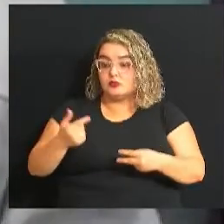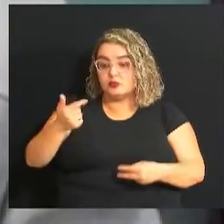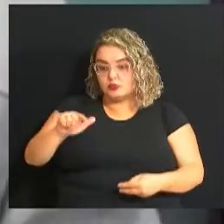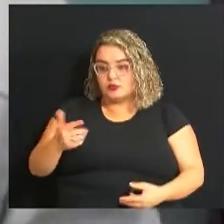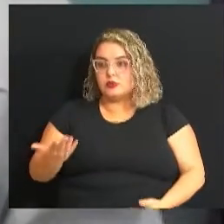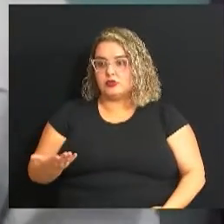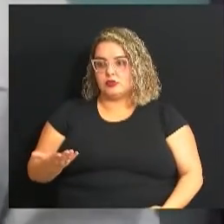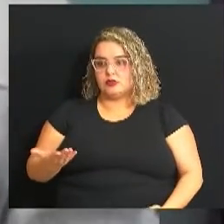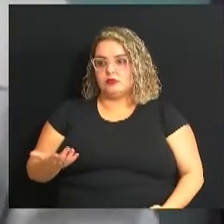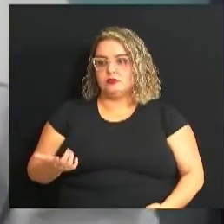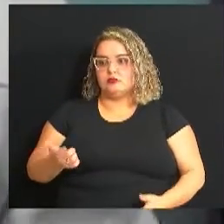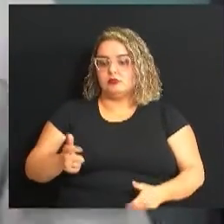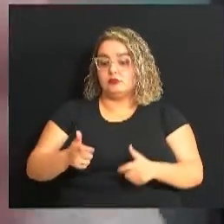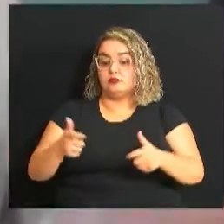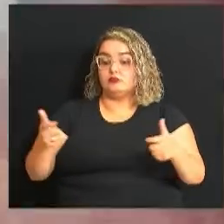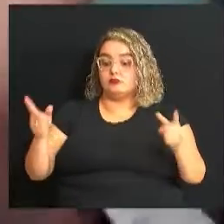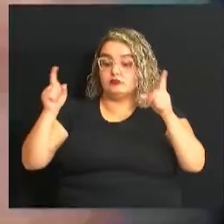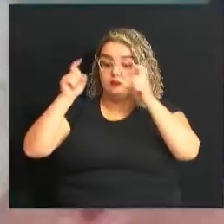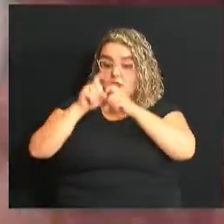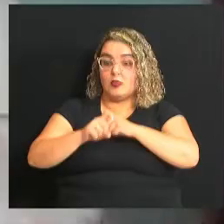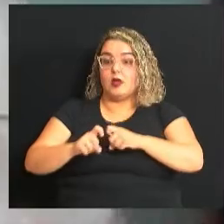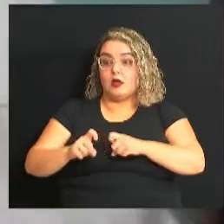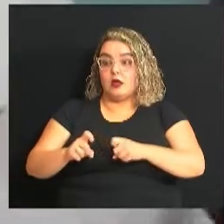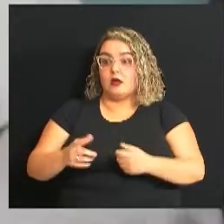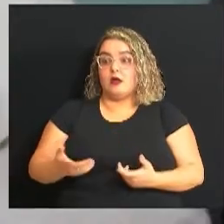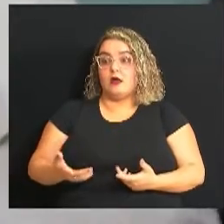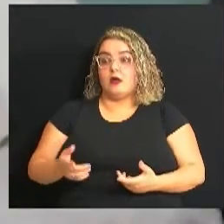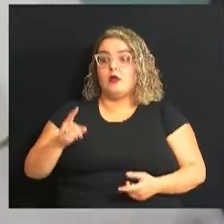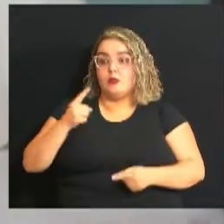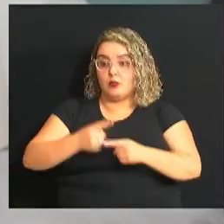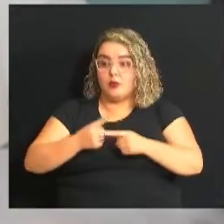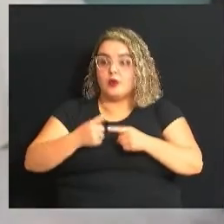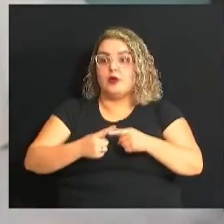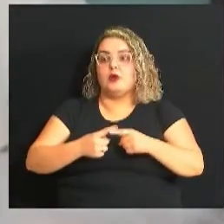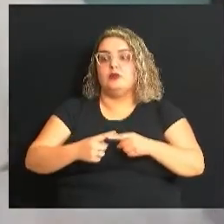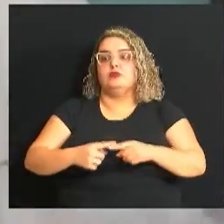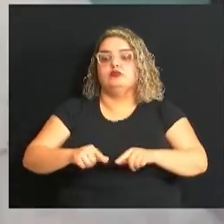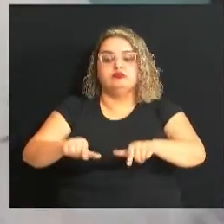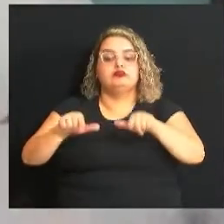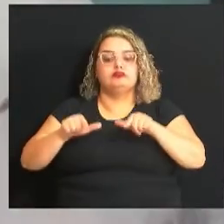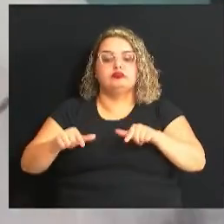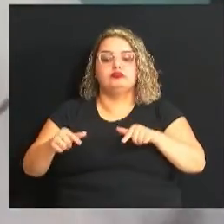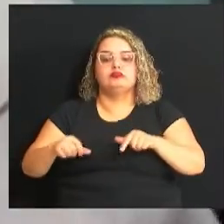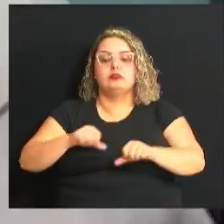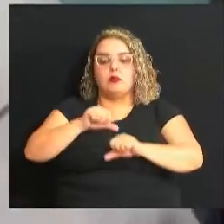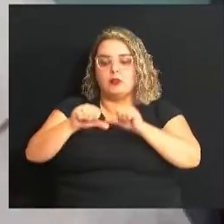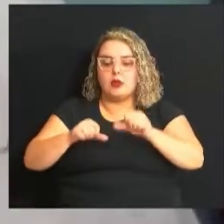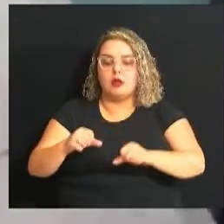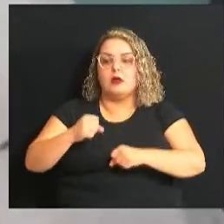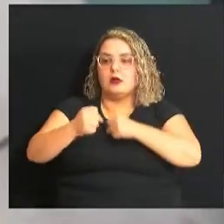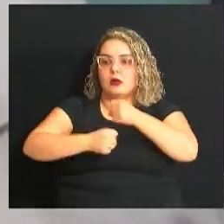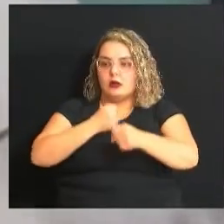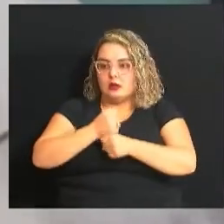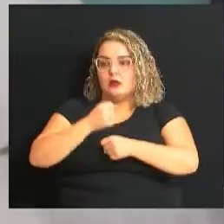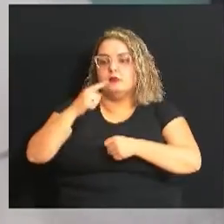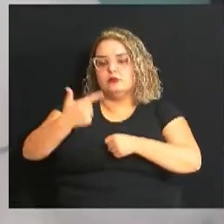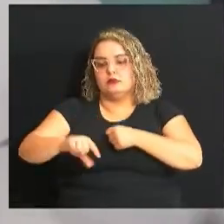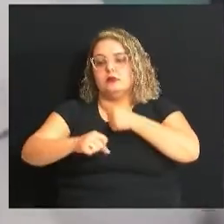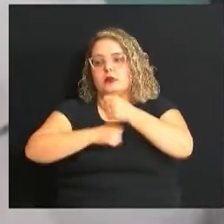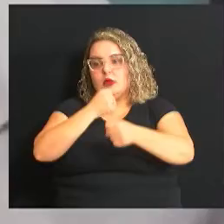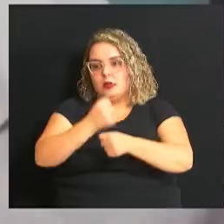o grande desafio é manter, porque o título é renovado ano a ano. Então, vamos fazer Campinas virar também uma